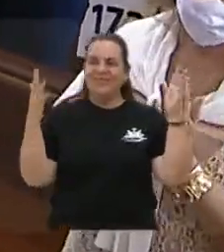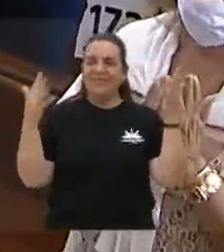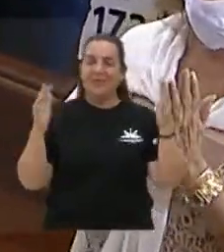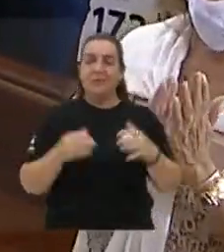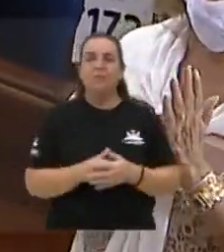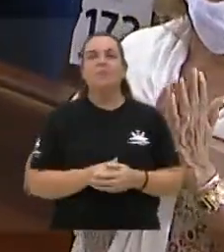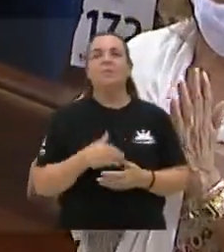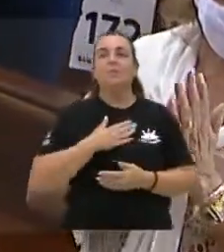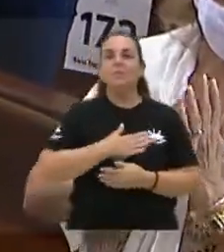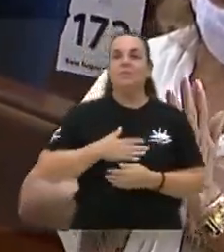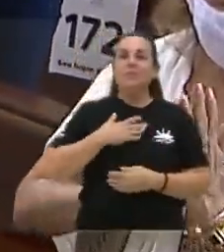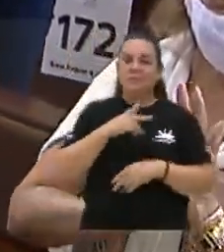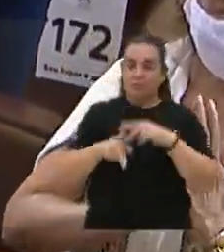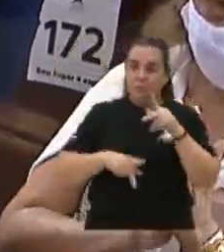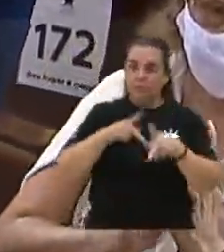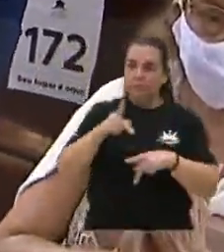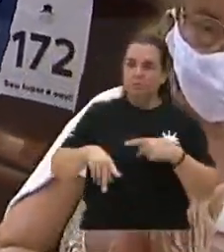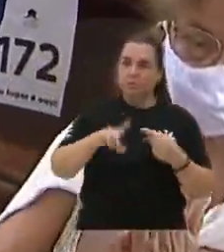Querido povo de Deus,